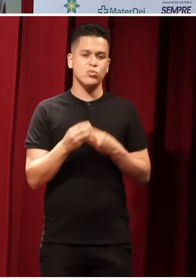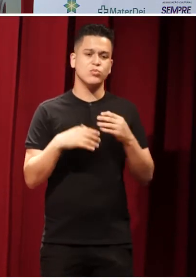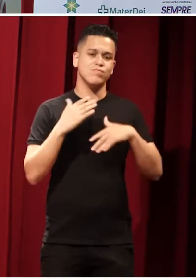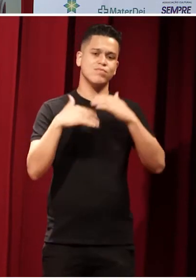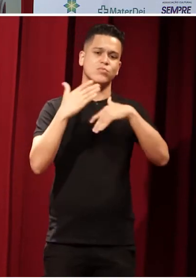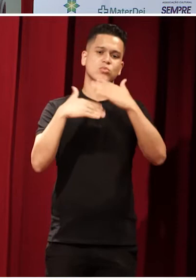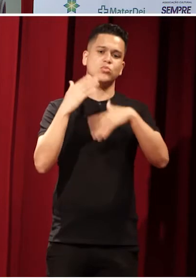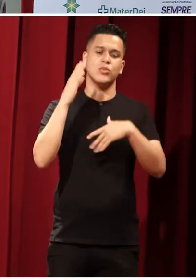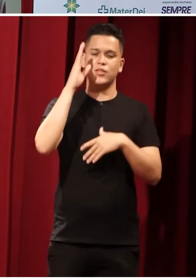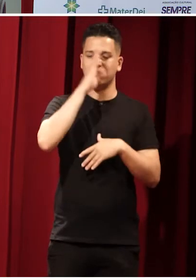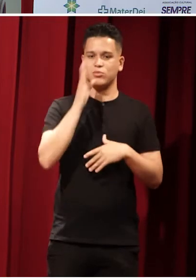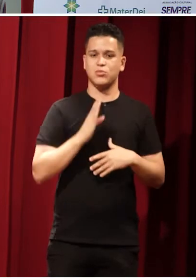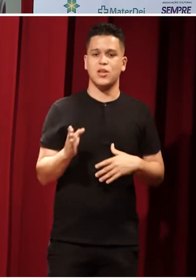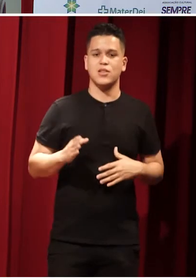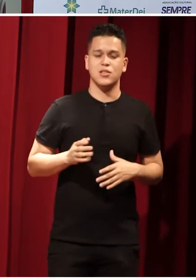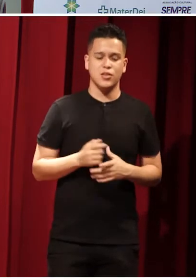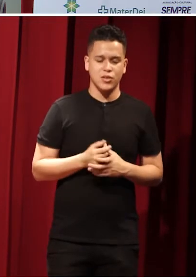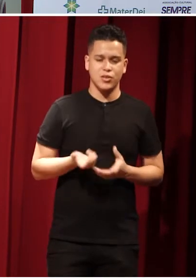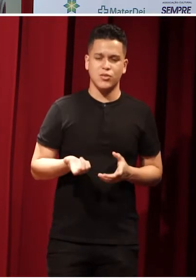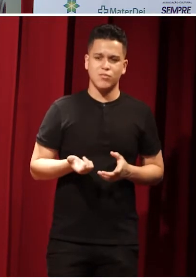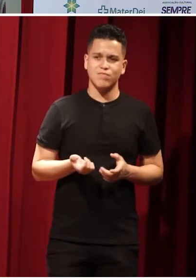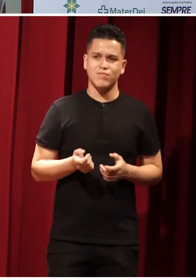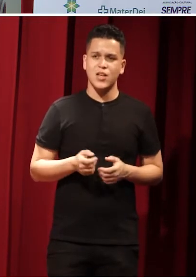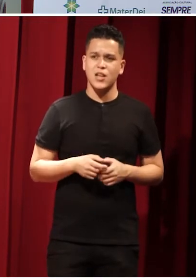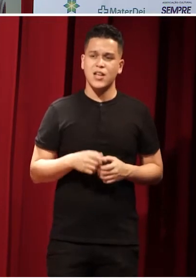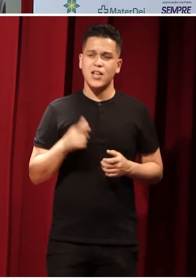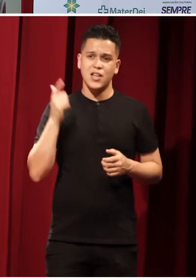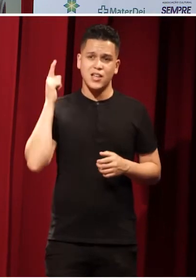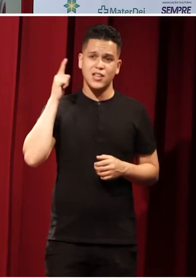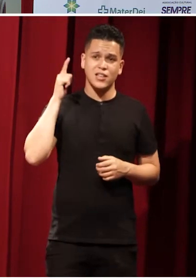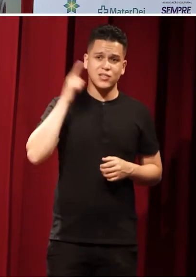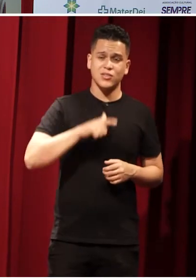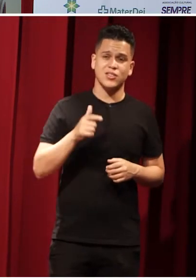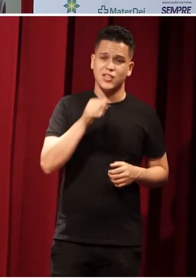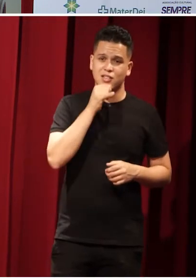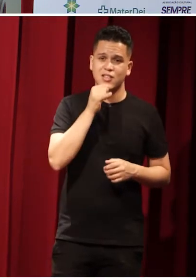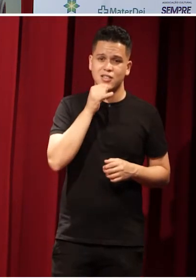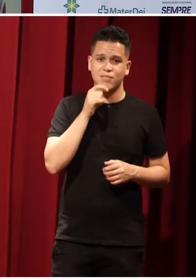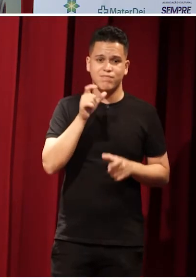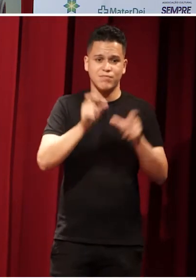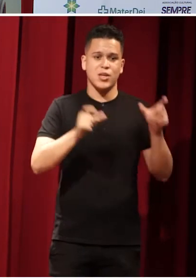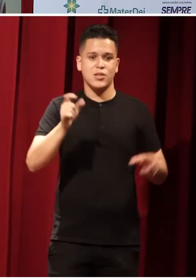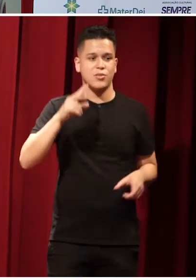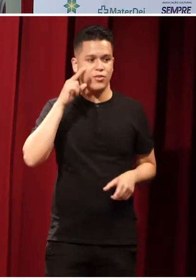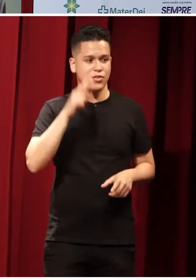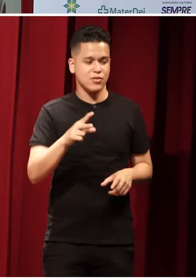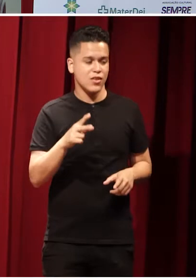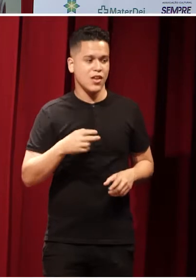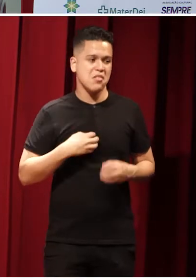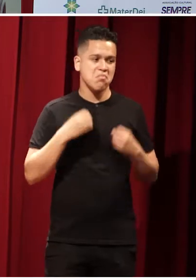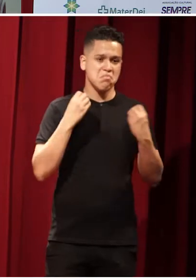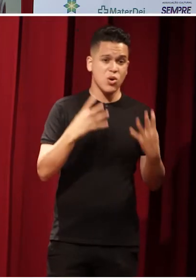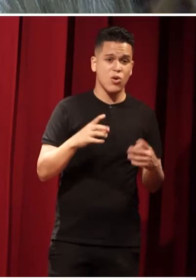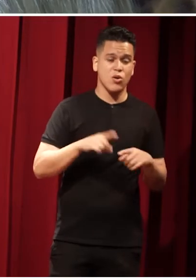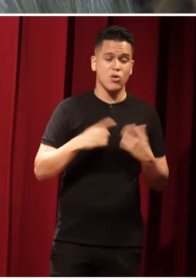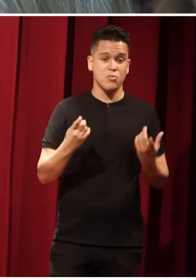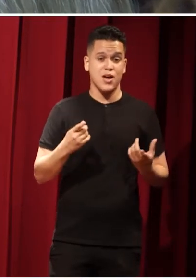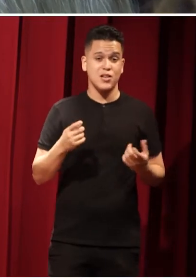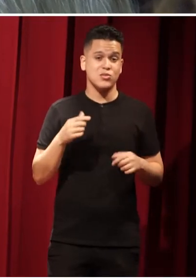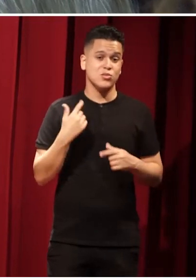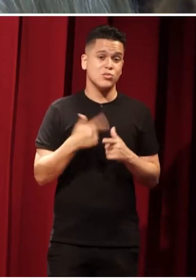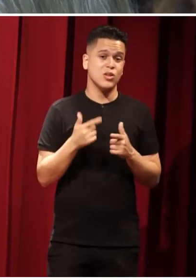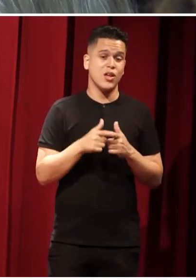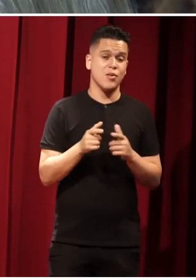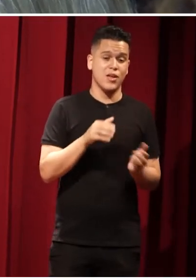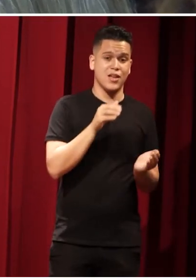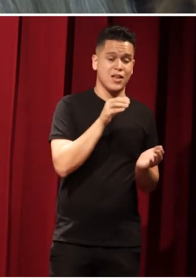um padrão de crescimento que responde a interesses eleitorais locais, mas que esvazia os cofres públicos, porque é tudo